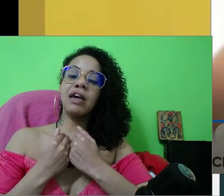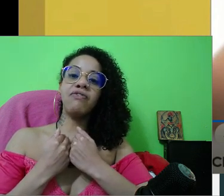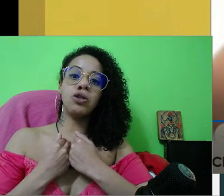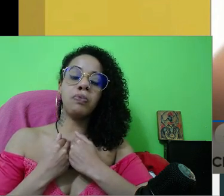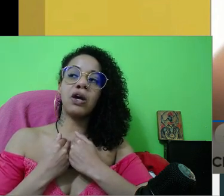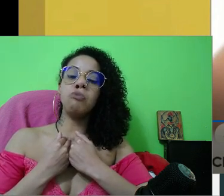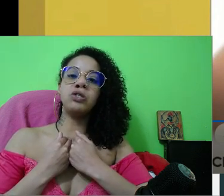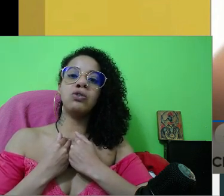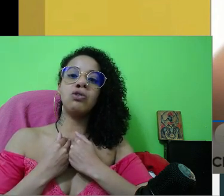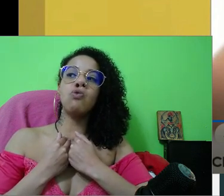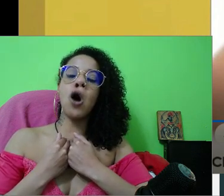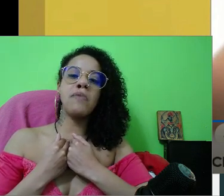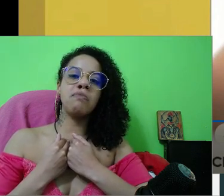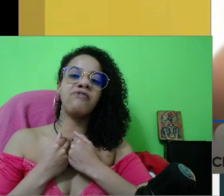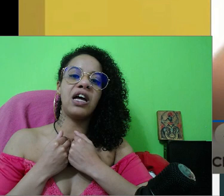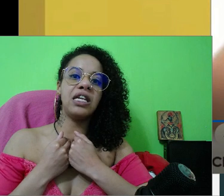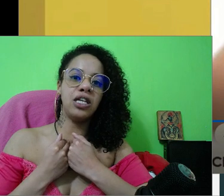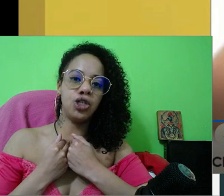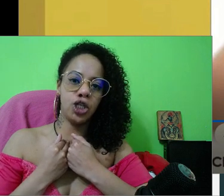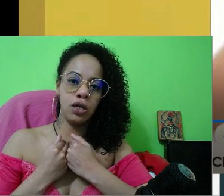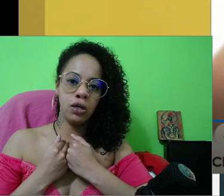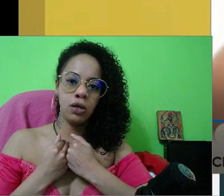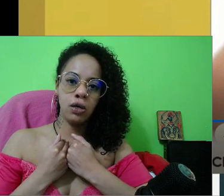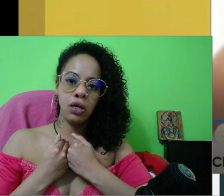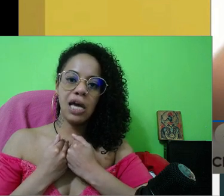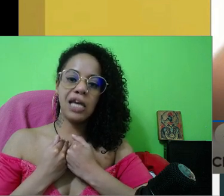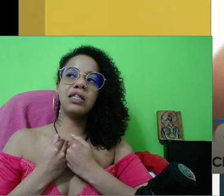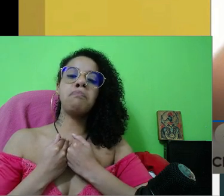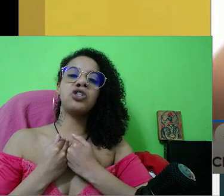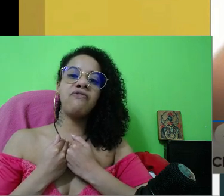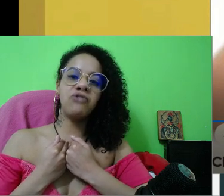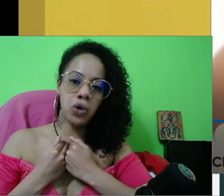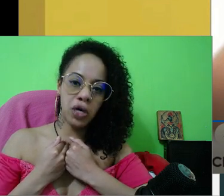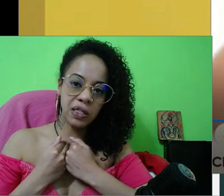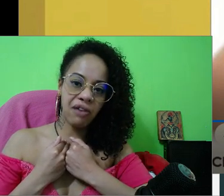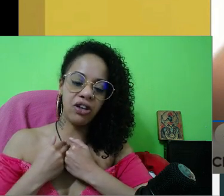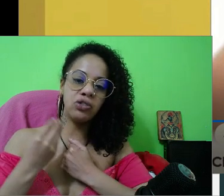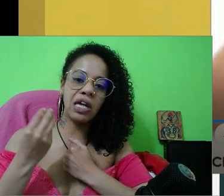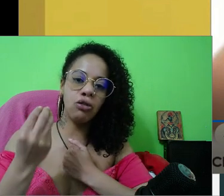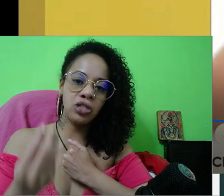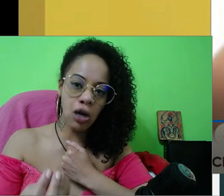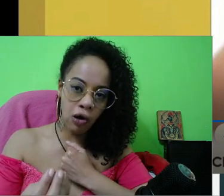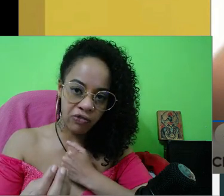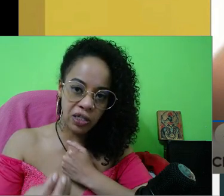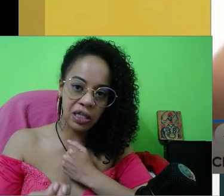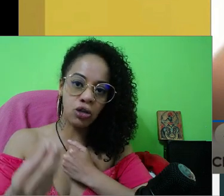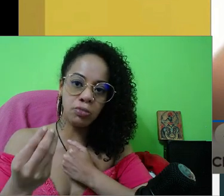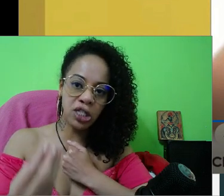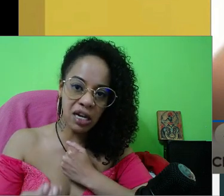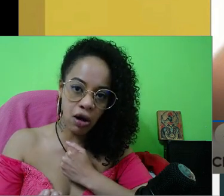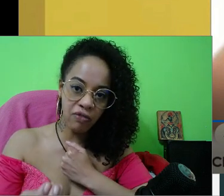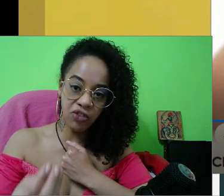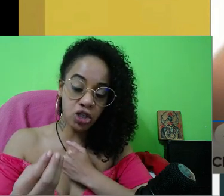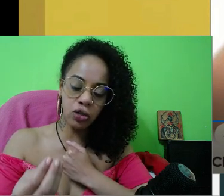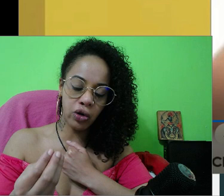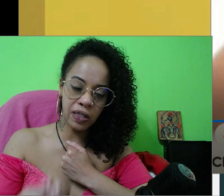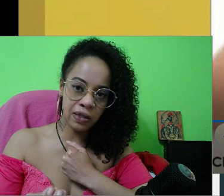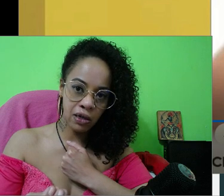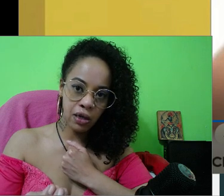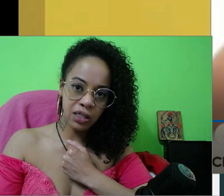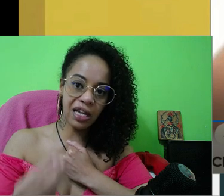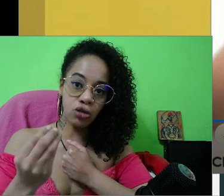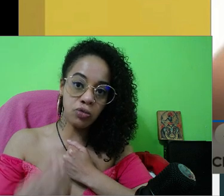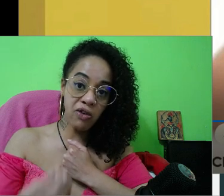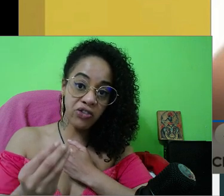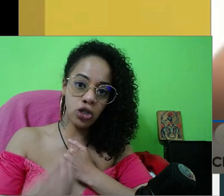me defendo porque eu não preciso que um homem me valide esse tempo já foi você tá falando do século 19 Você tá em 2019 22